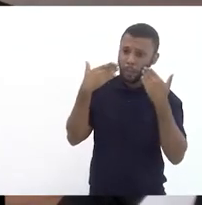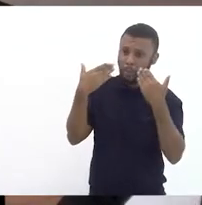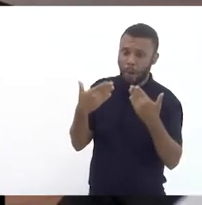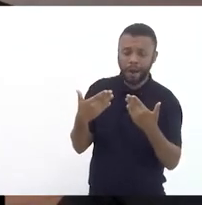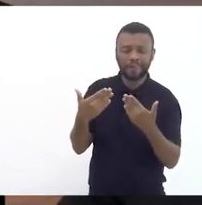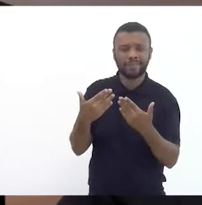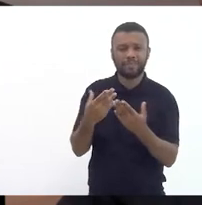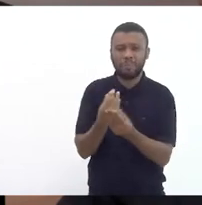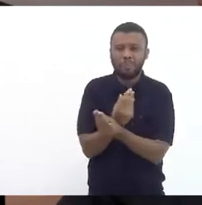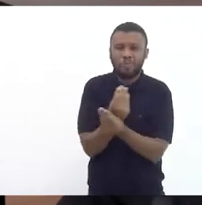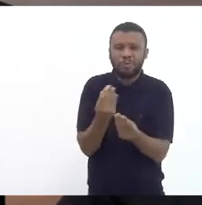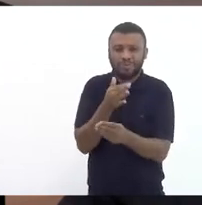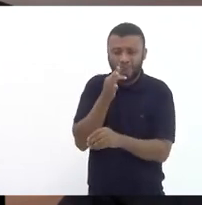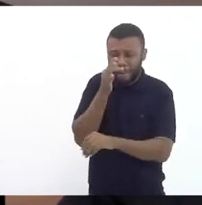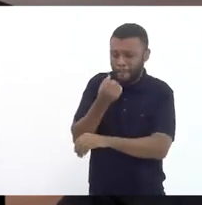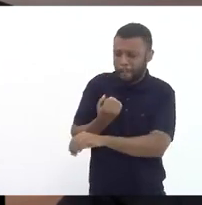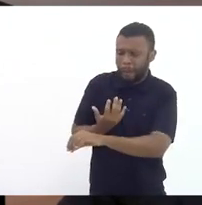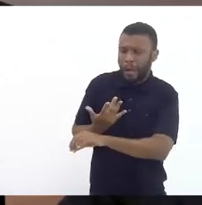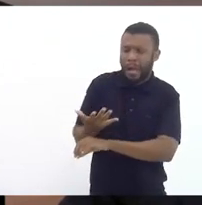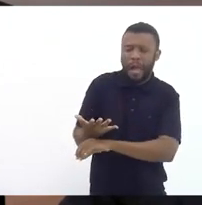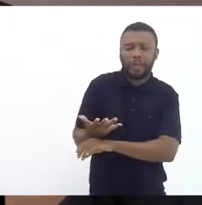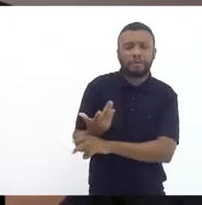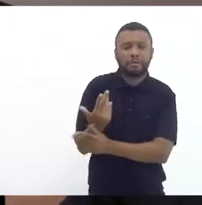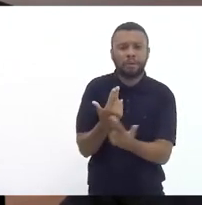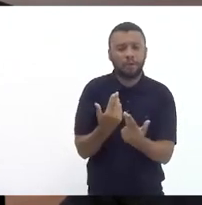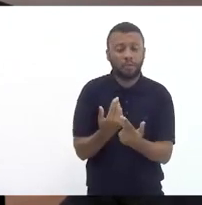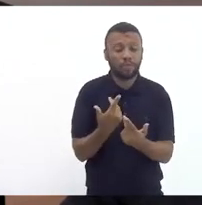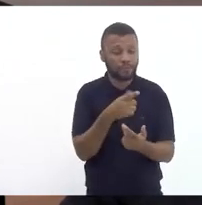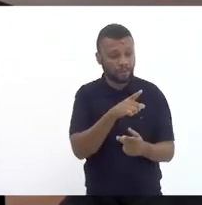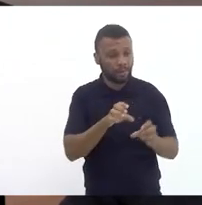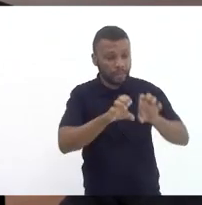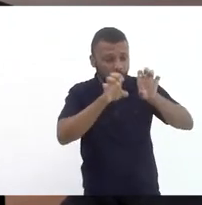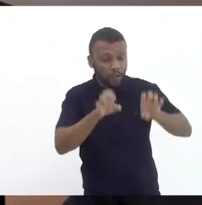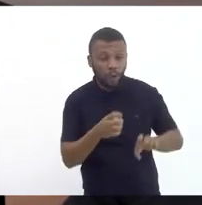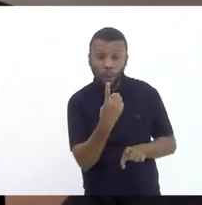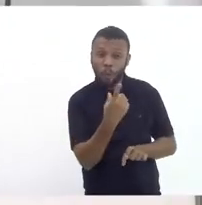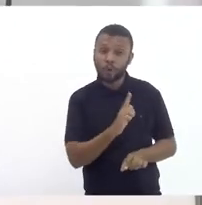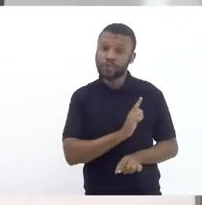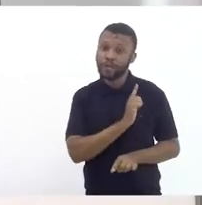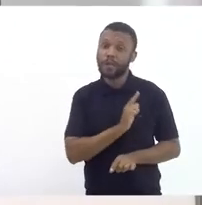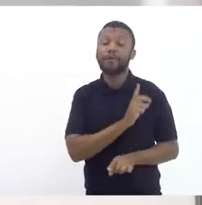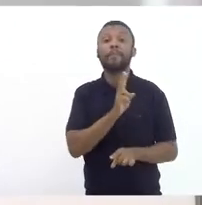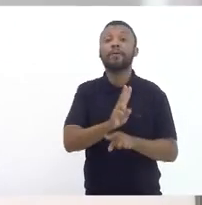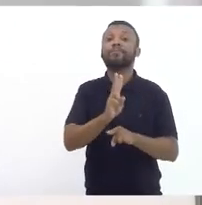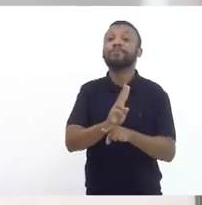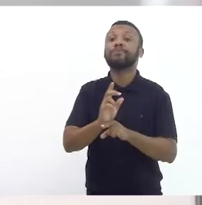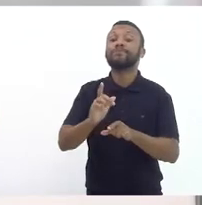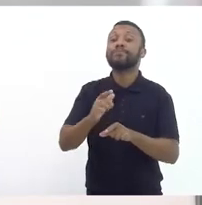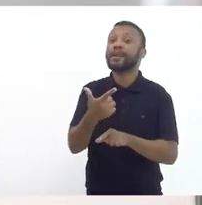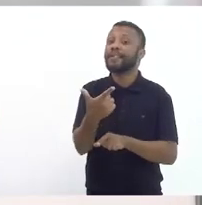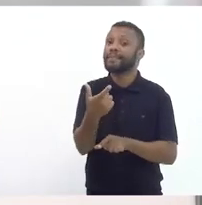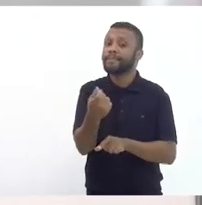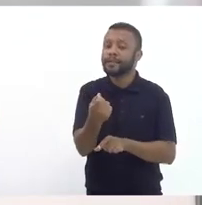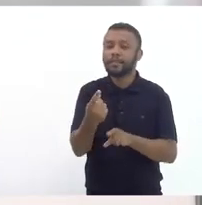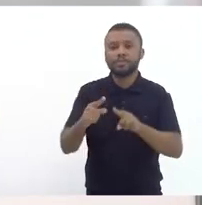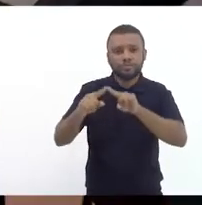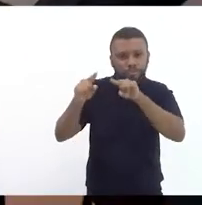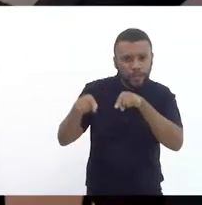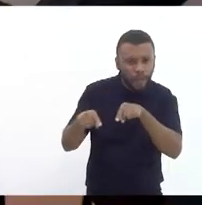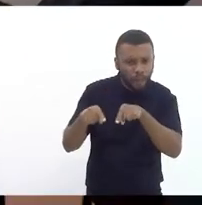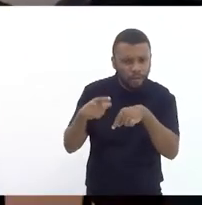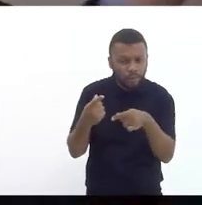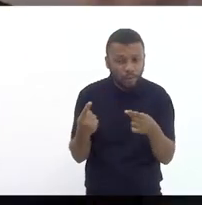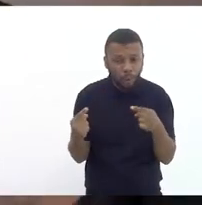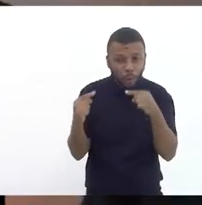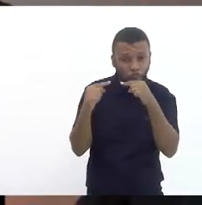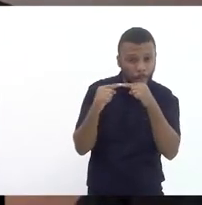vários locais. Essa estrutura de um gerente e 20 agentes, isso independentemente do porte da estação? Não, então, isso não é